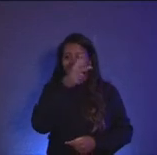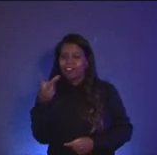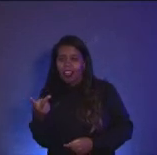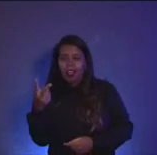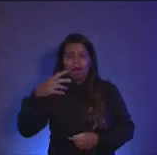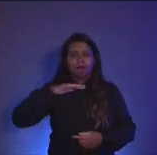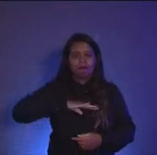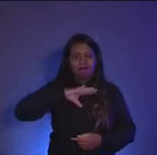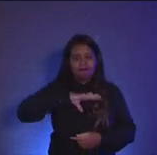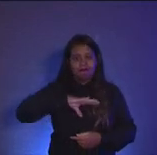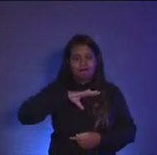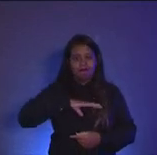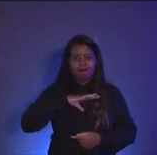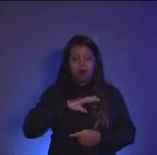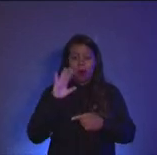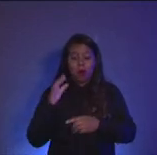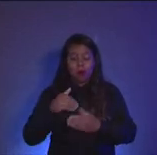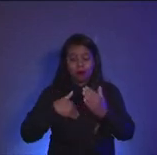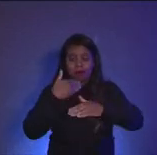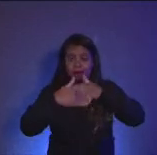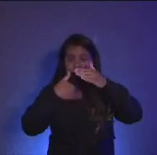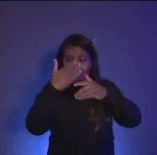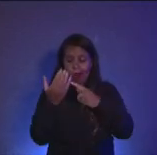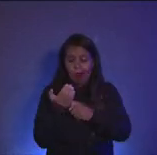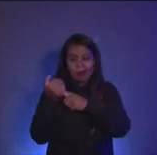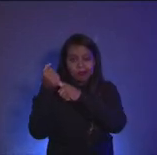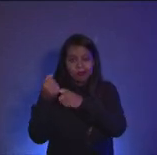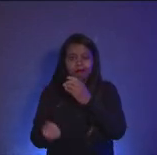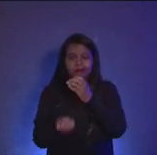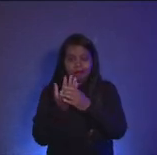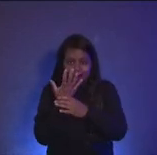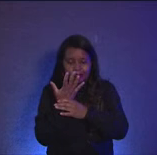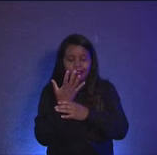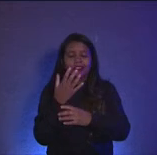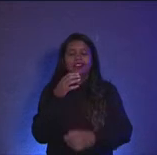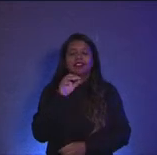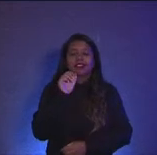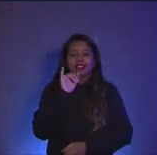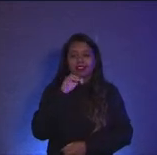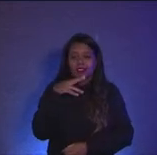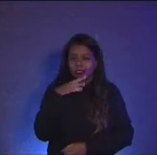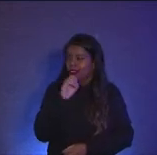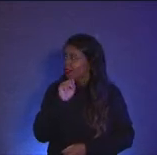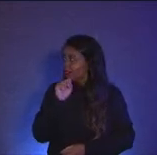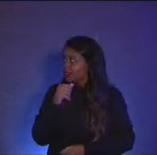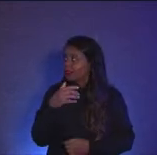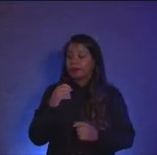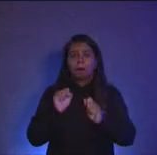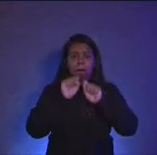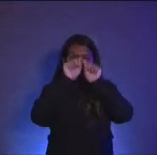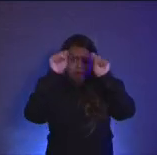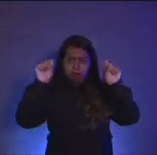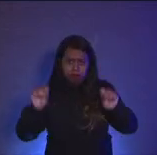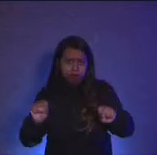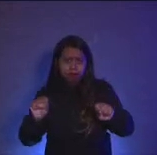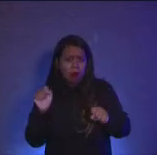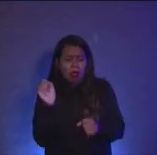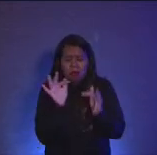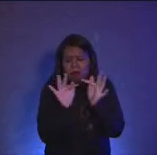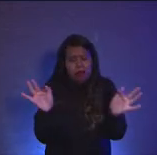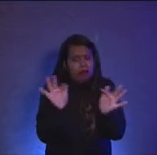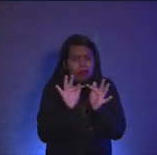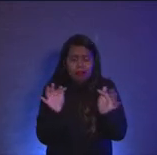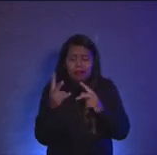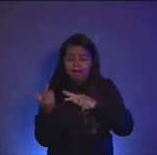desenvolvida pelo Aos Fatos. Do ponto de vista de usuário, a ferramenta é bem simples. É uma ferramenta de